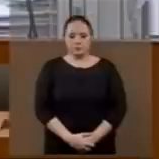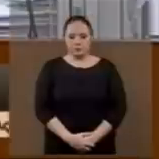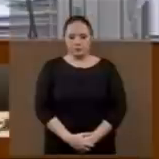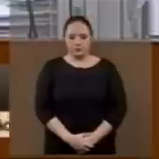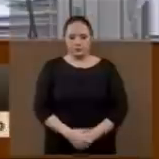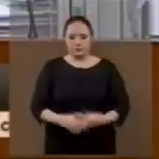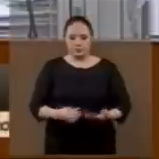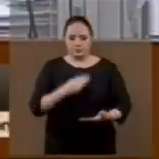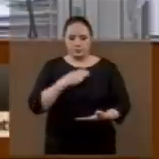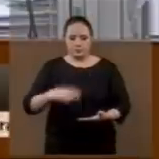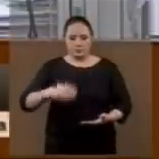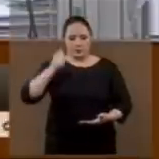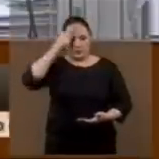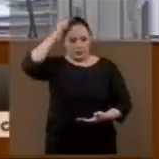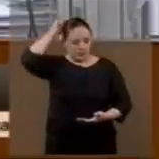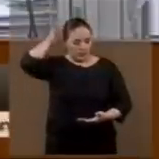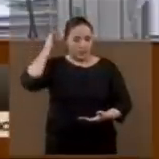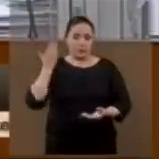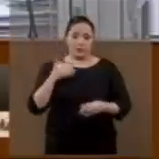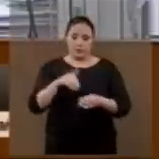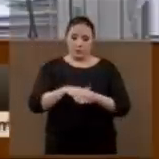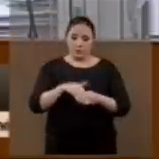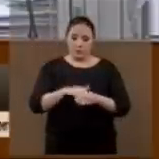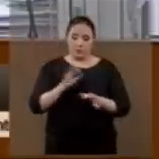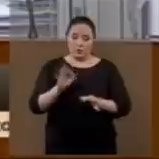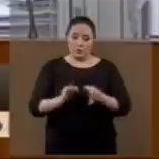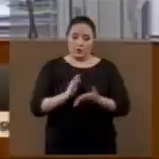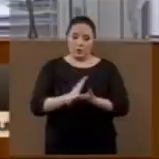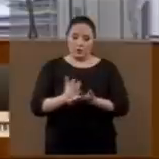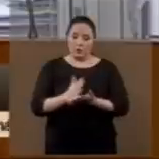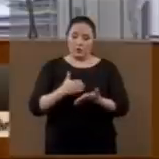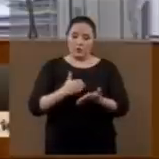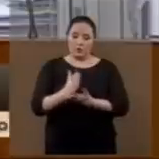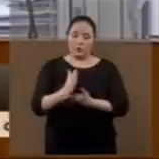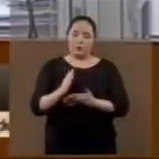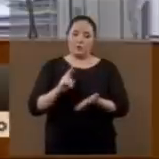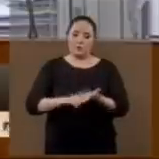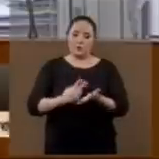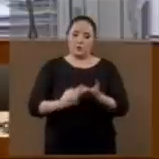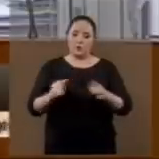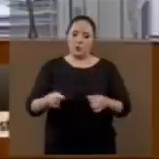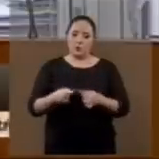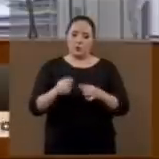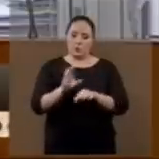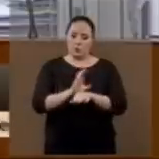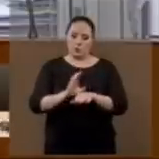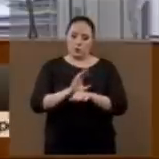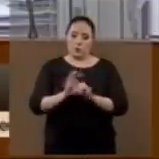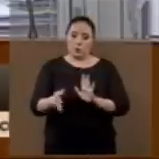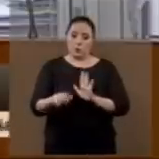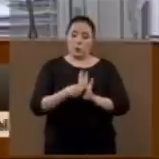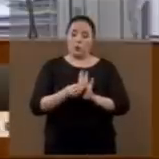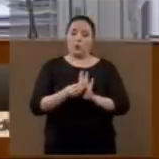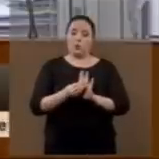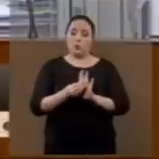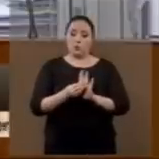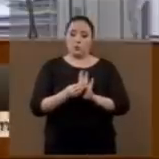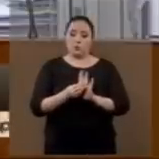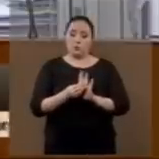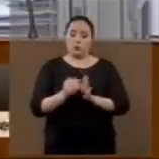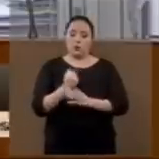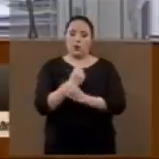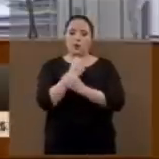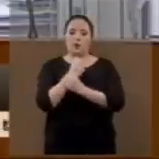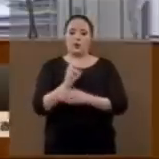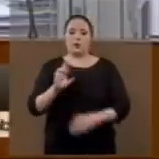Alexandre, Vossa Excelência vota no sentido de julgar parcialmente procedente para dar a interpretação conforme, introduzindo, além daquela para a